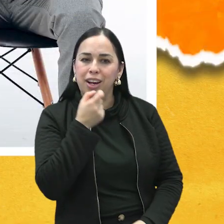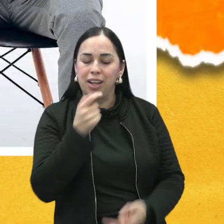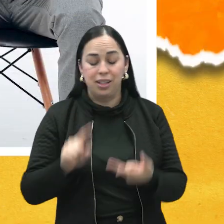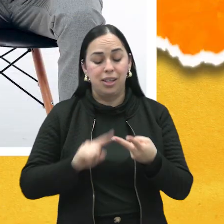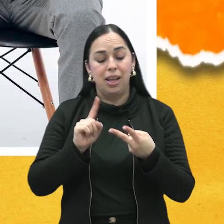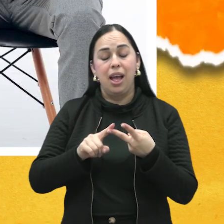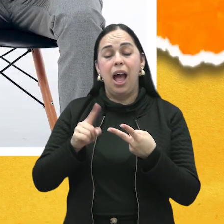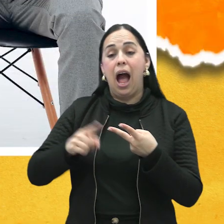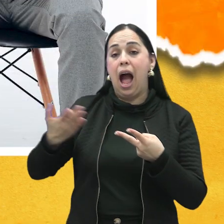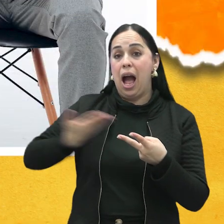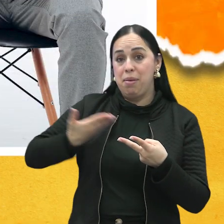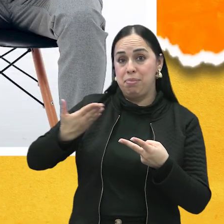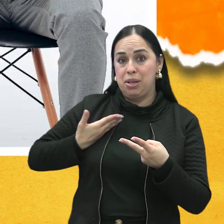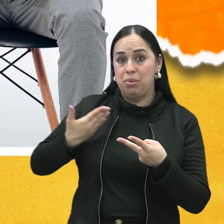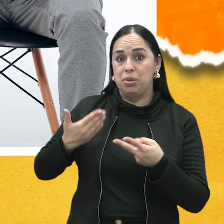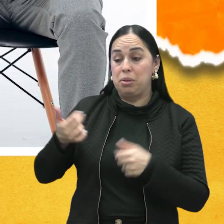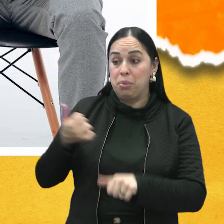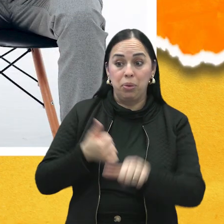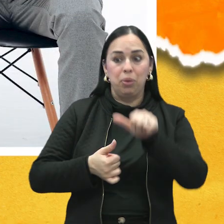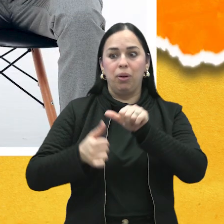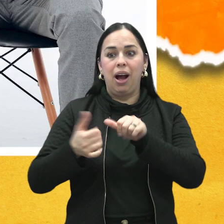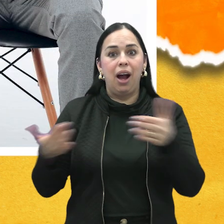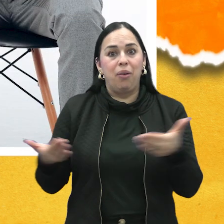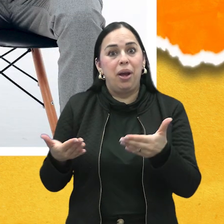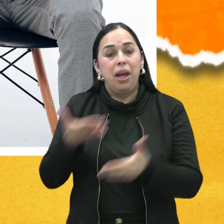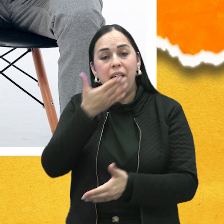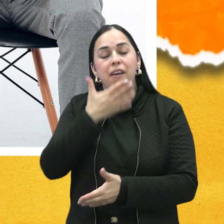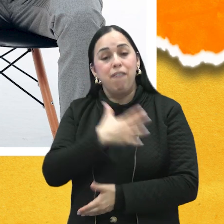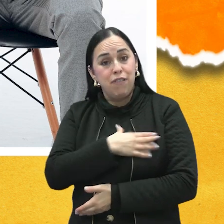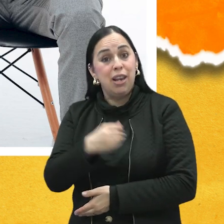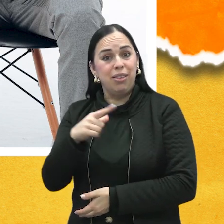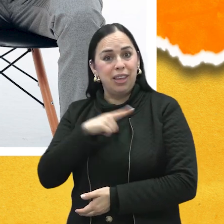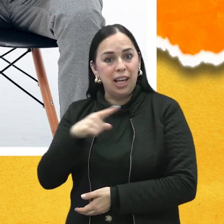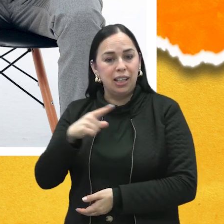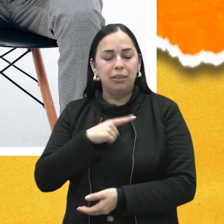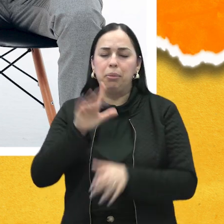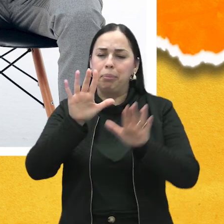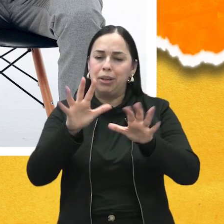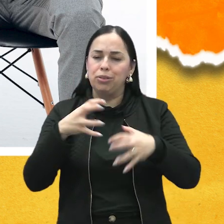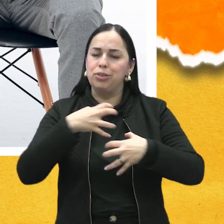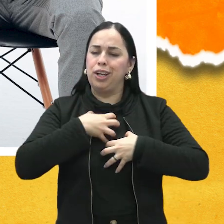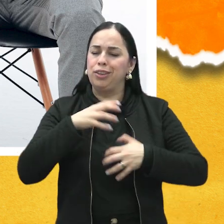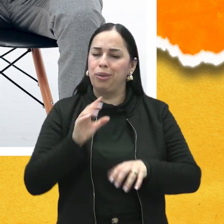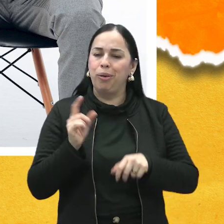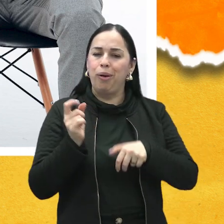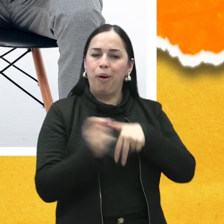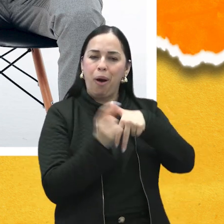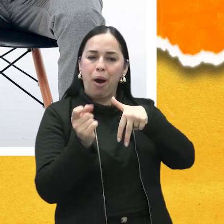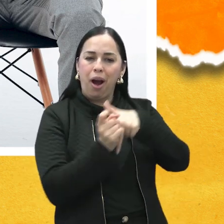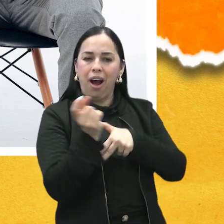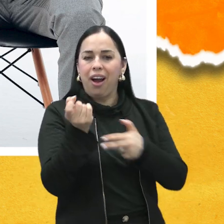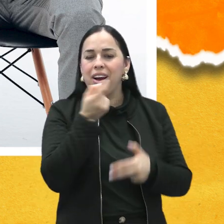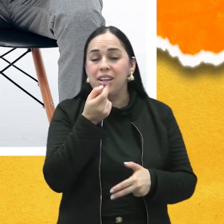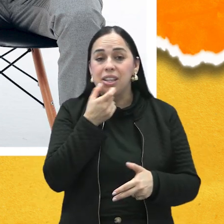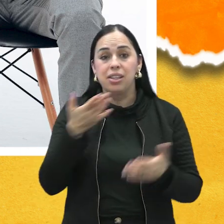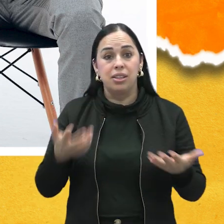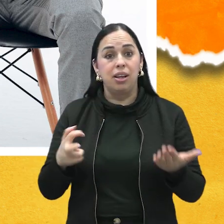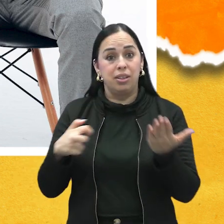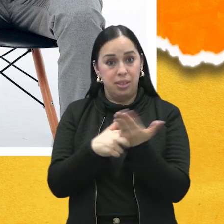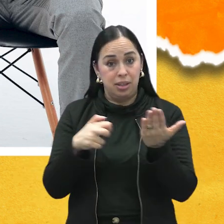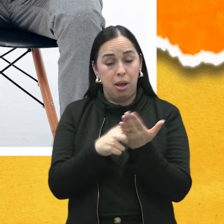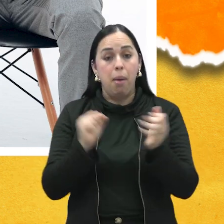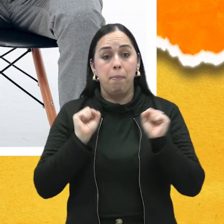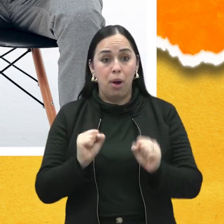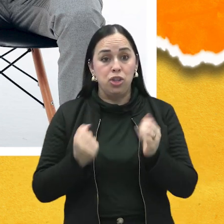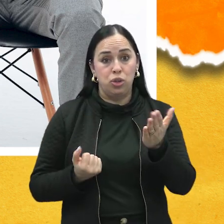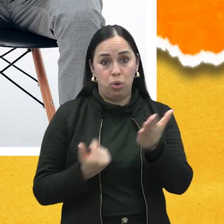adulta e virando pais e seus medos mais íntimos, transformando tudo em situações cômicas que só ele sabe contar. Então, os